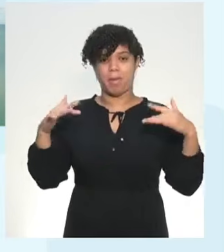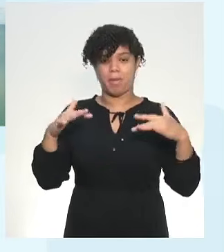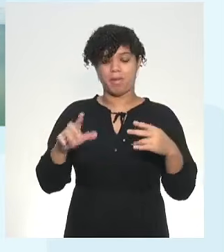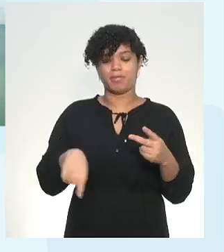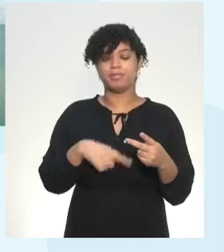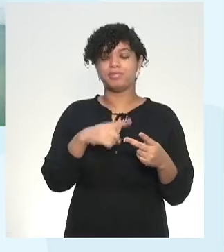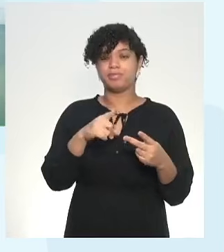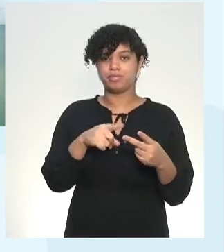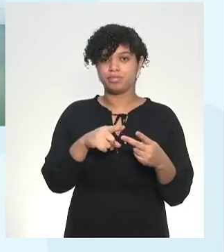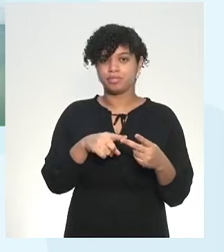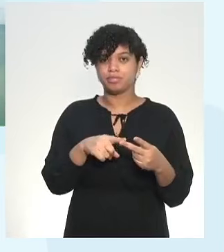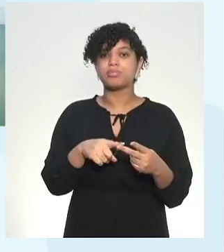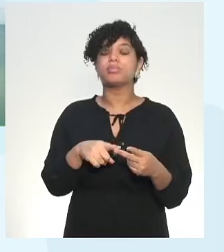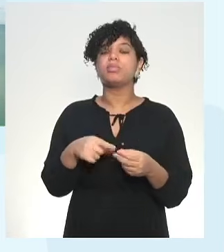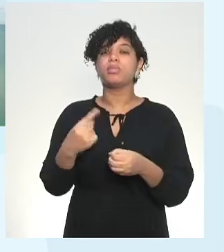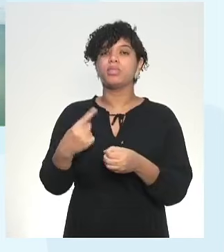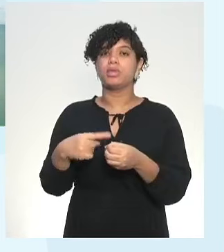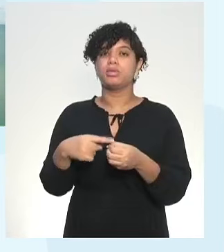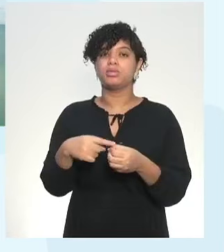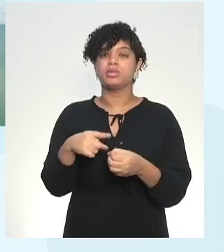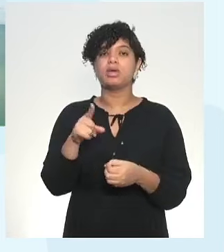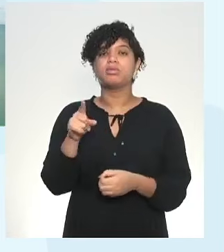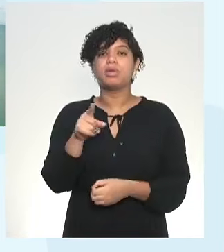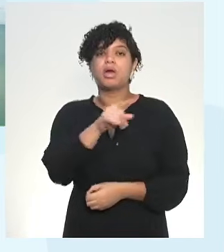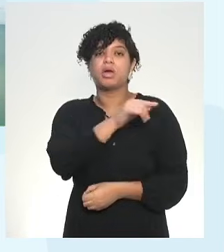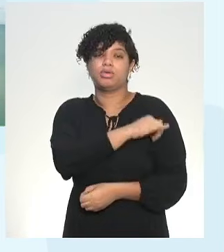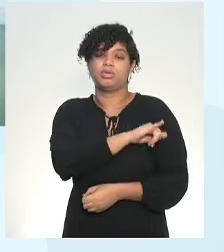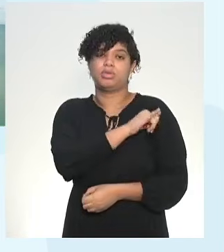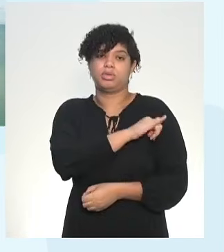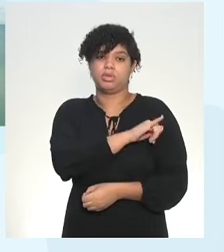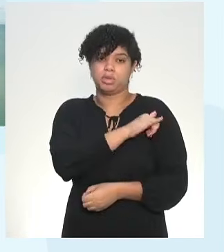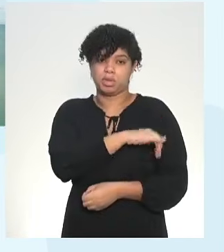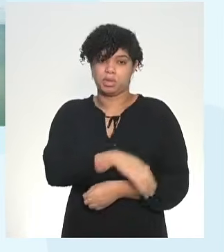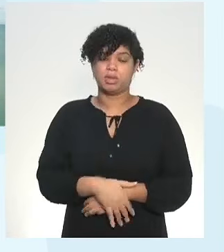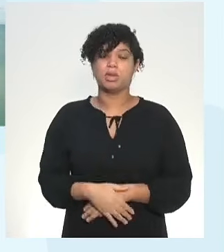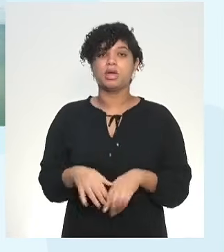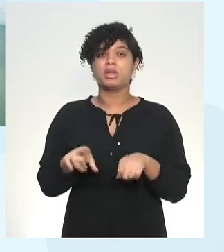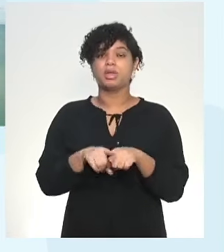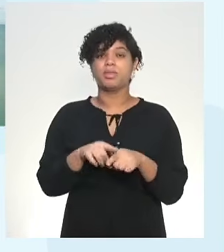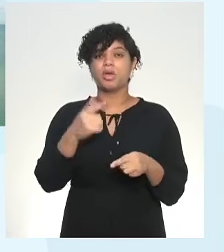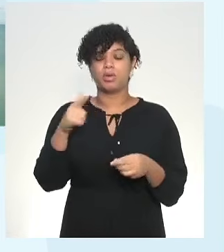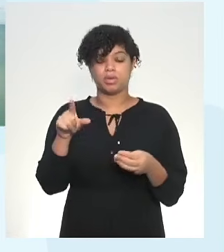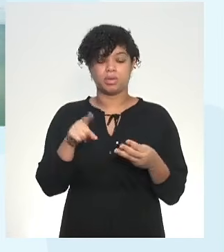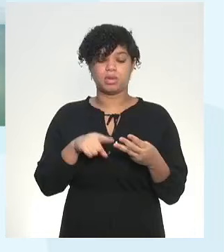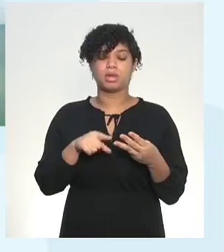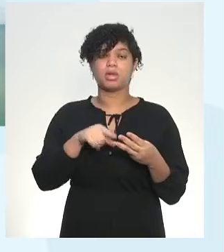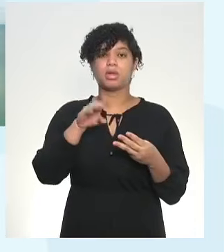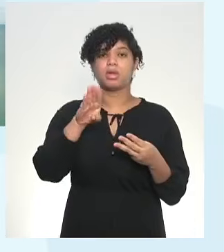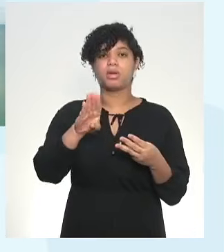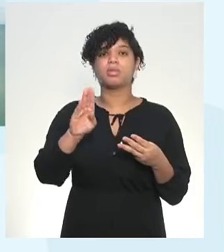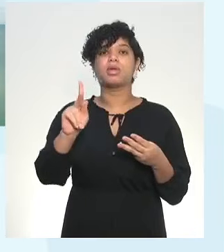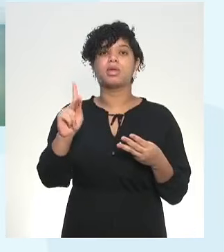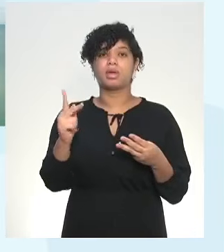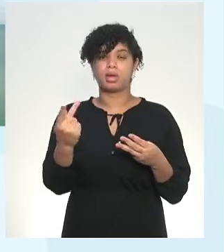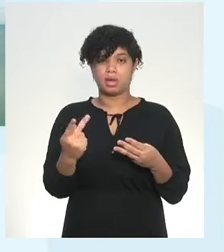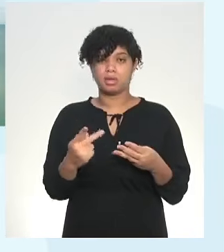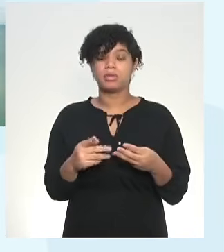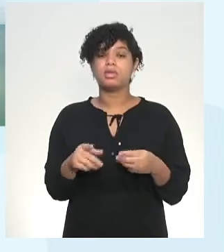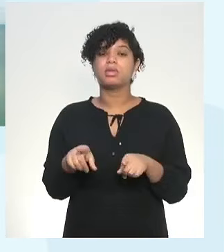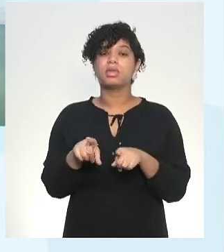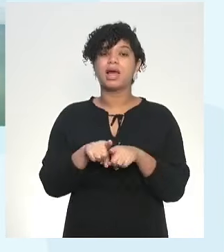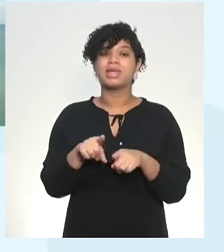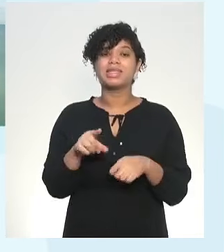Janeiro, como sendo a segunda maior concentração urbana do país. Nós temos Belo Horizonte, que é a terceira